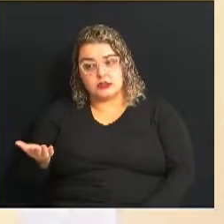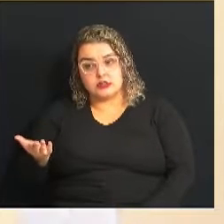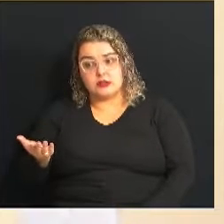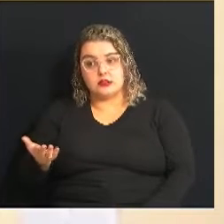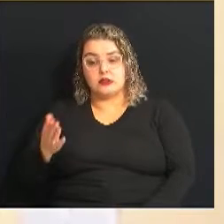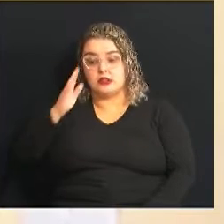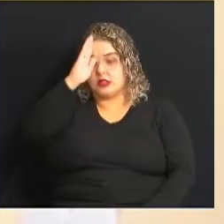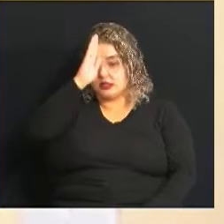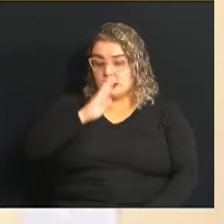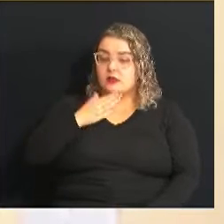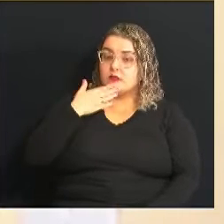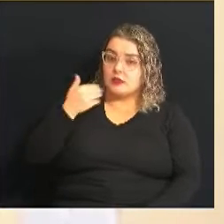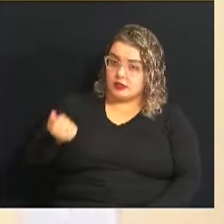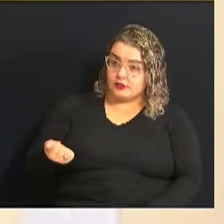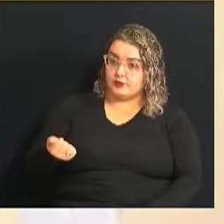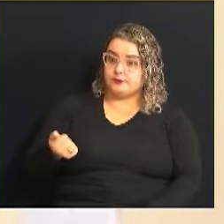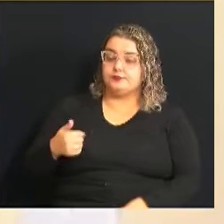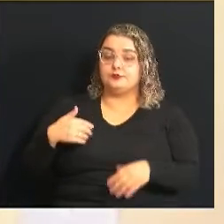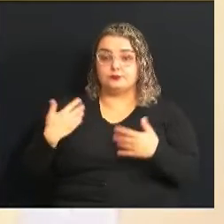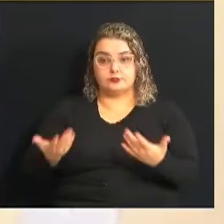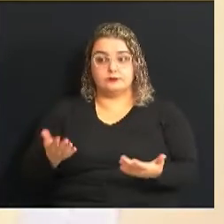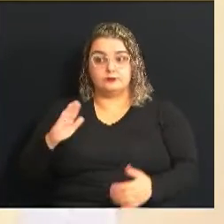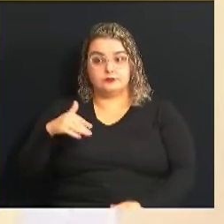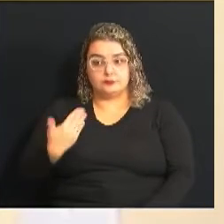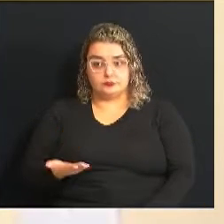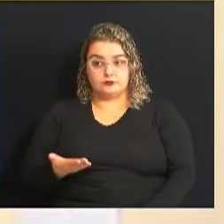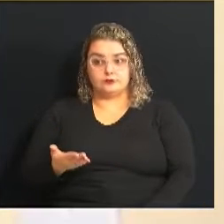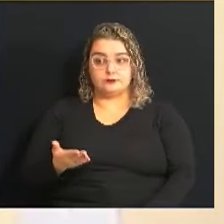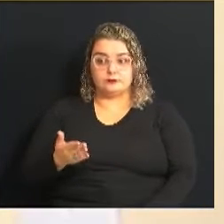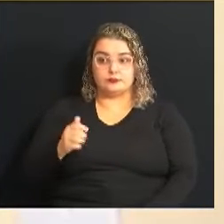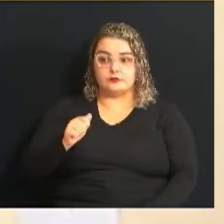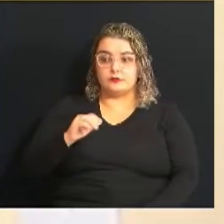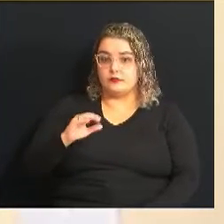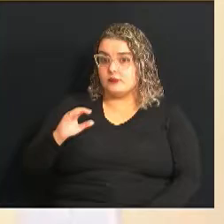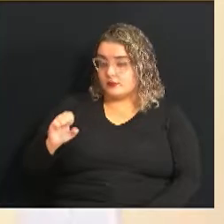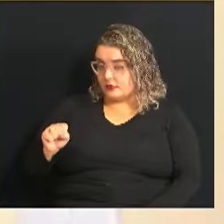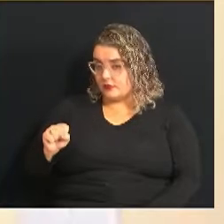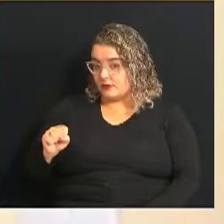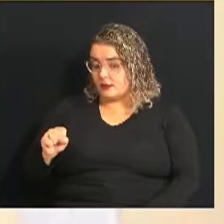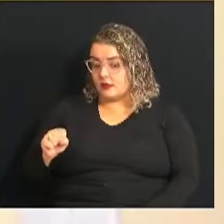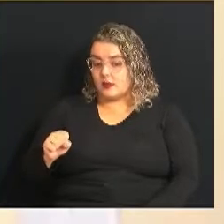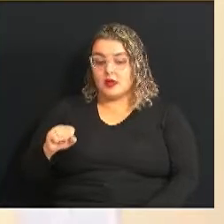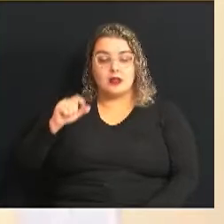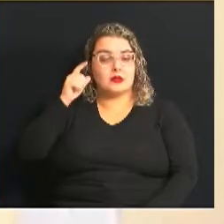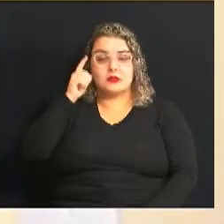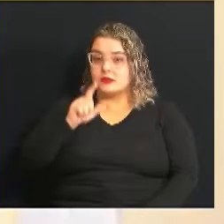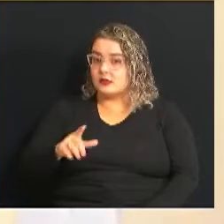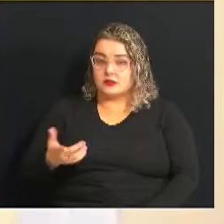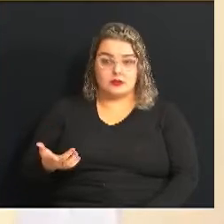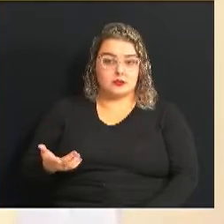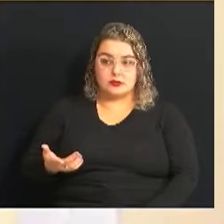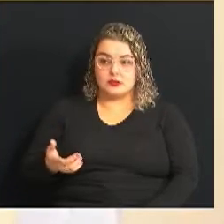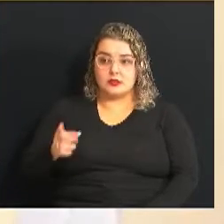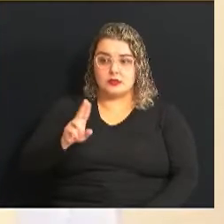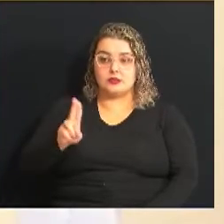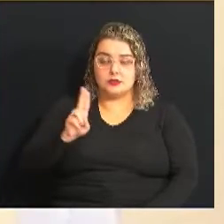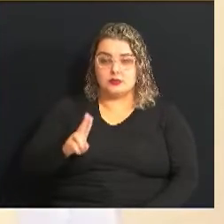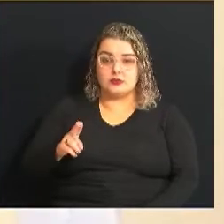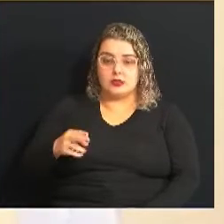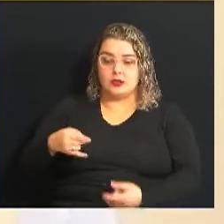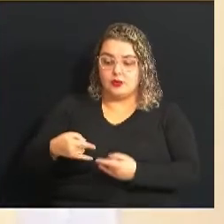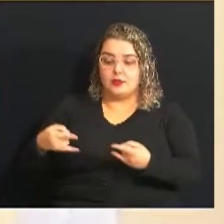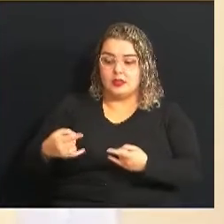gratuidade seria melhor. Porque quando um ACS, por tanta complicação, acaba não utilizando o bilhete único, mesmo assim a